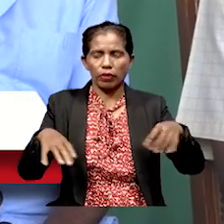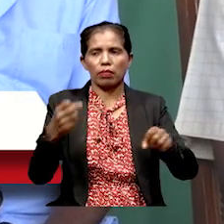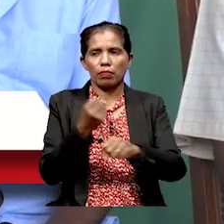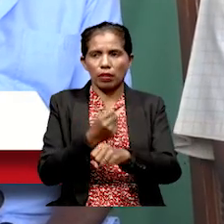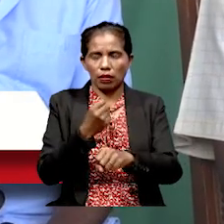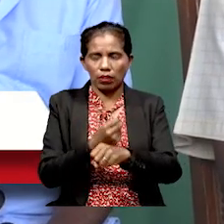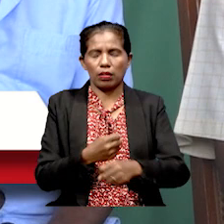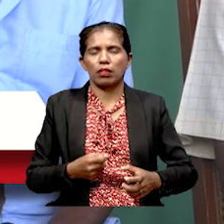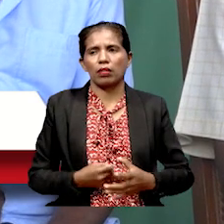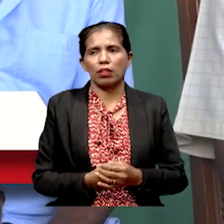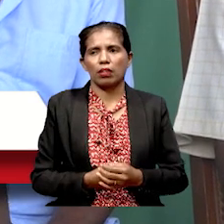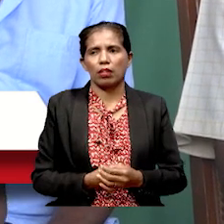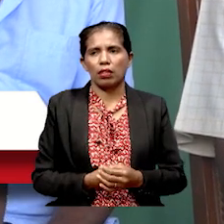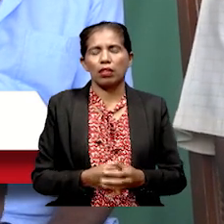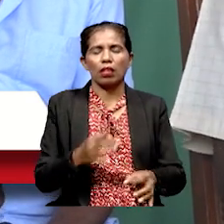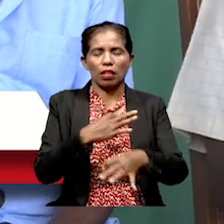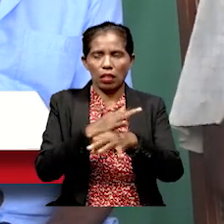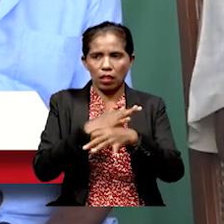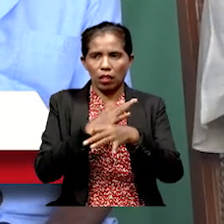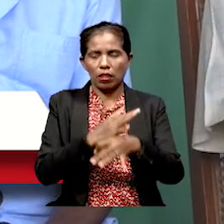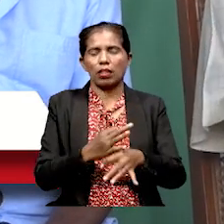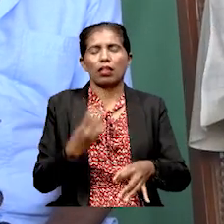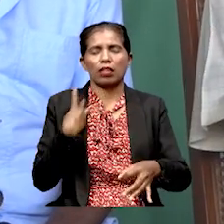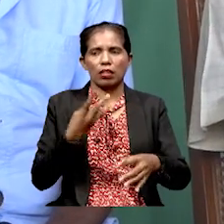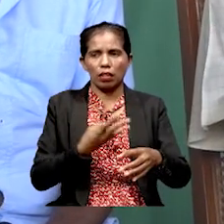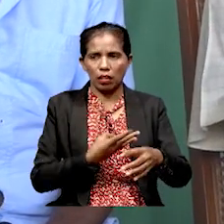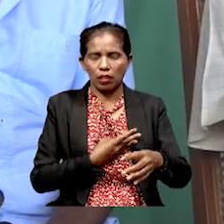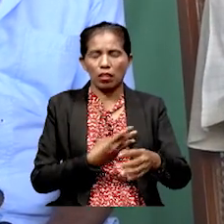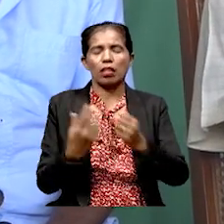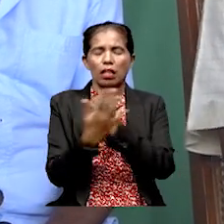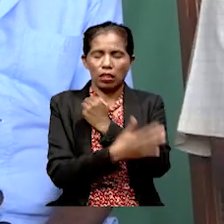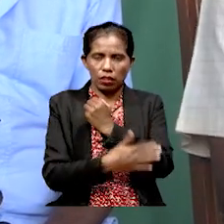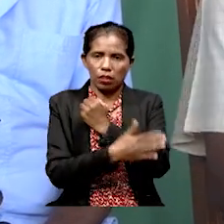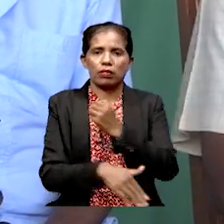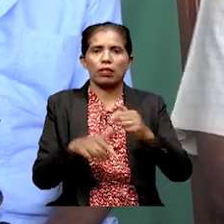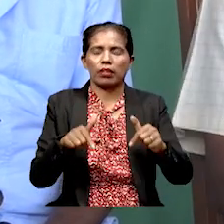esforço ambara, radia, família, tenho no estado.